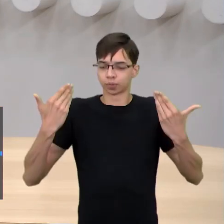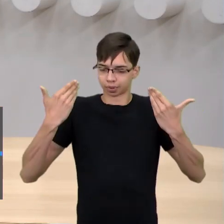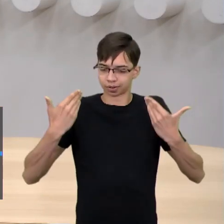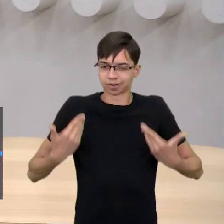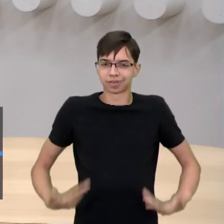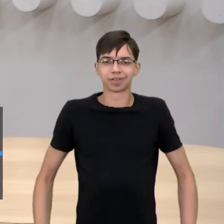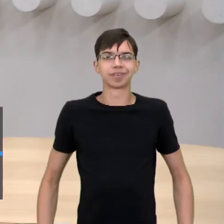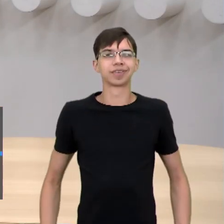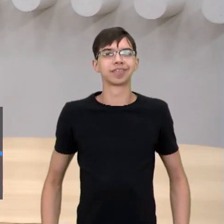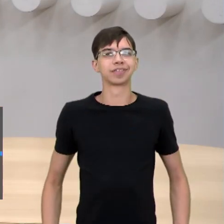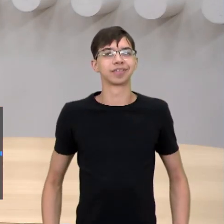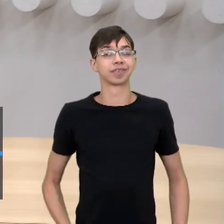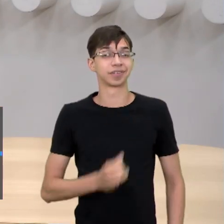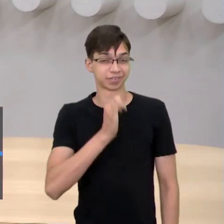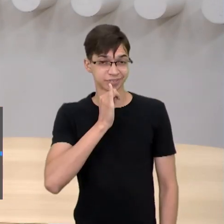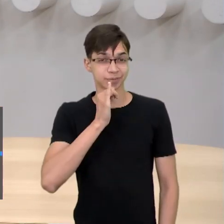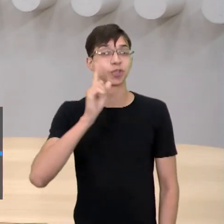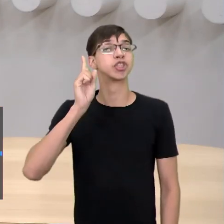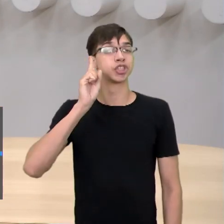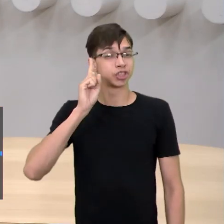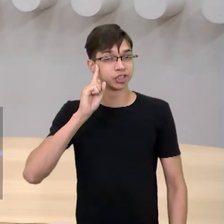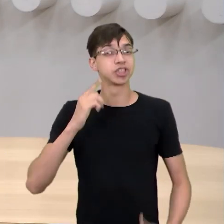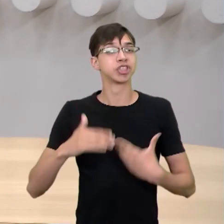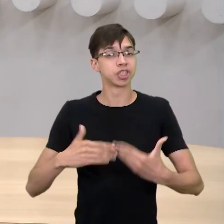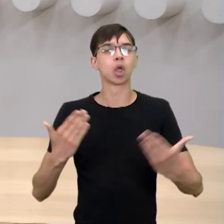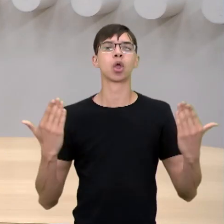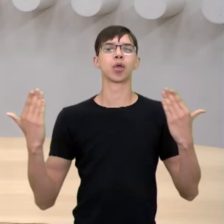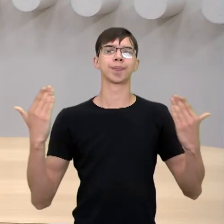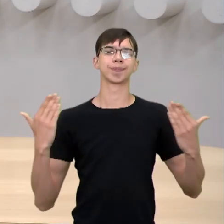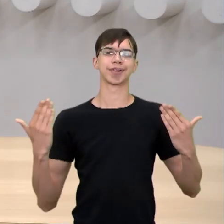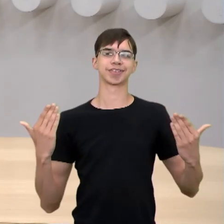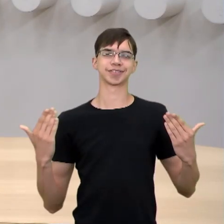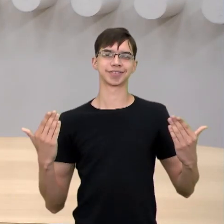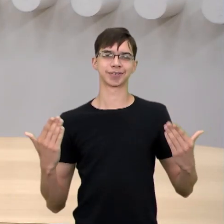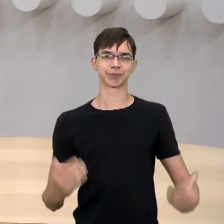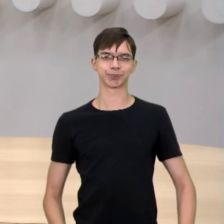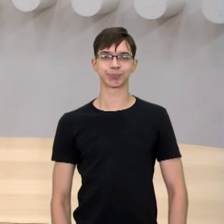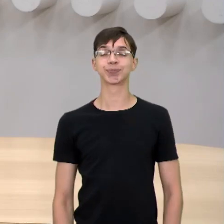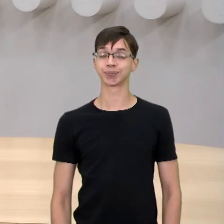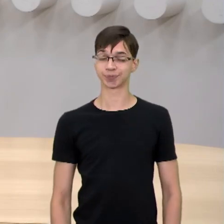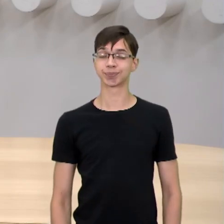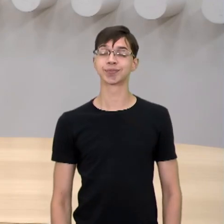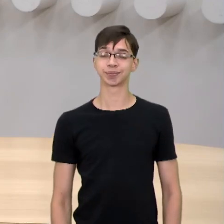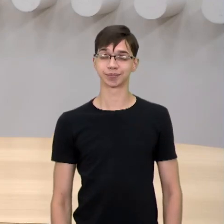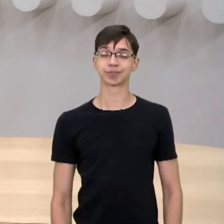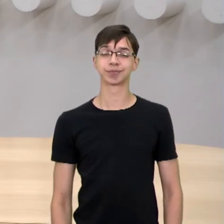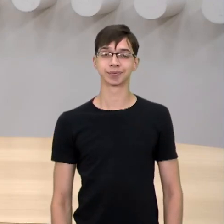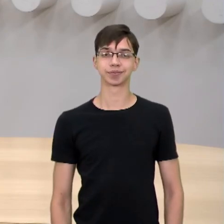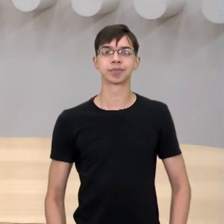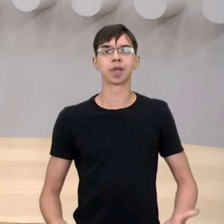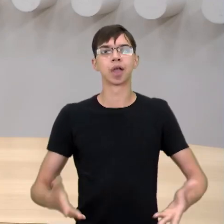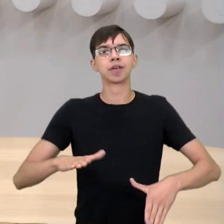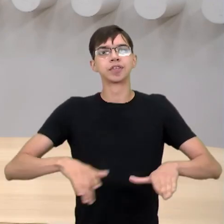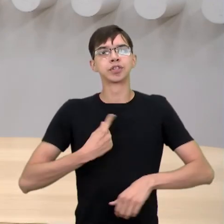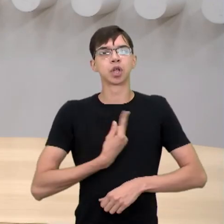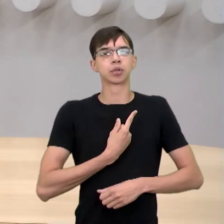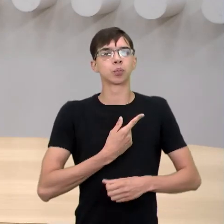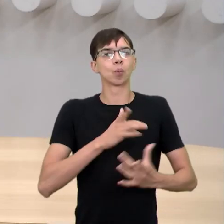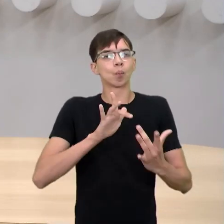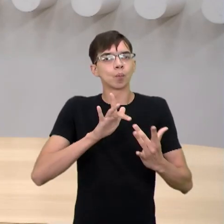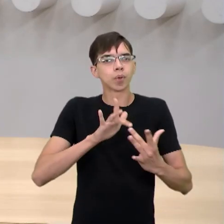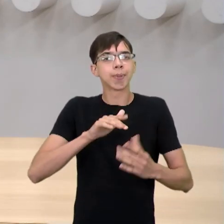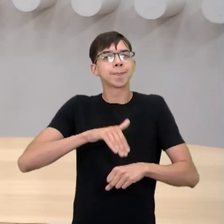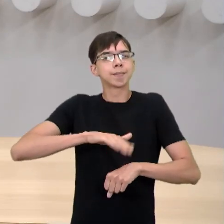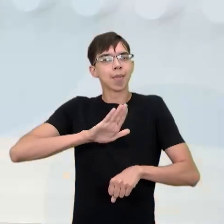as relações sociais, então, as relações a longo prazo, as pessoas com quem a gente tem mais contato, a gente tem